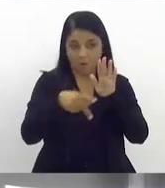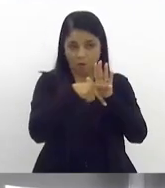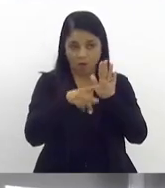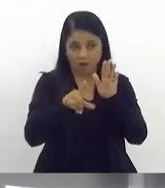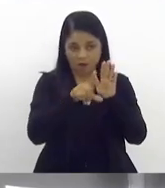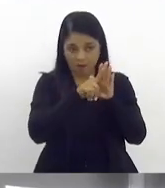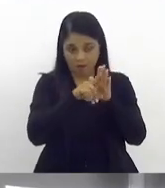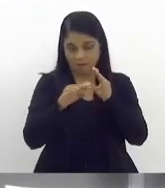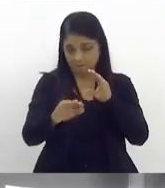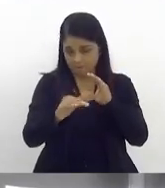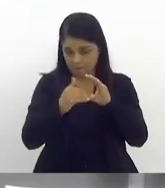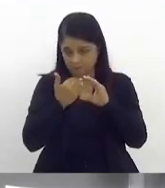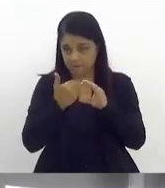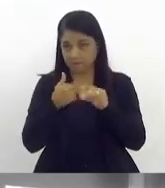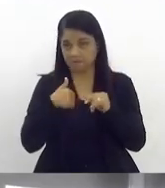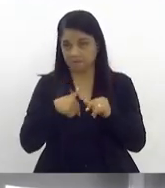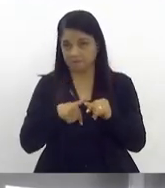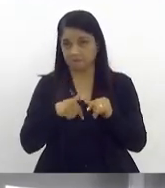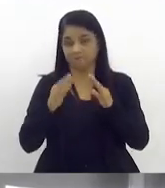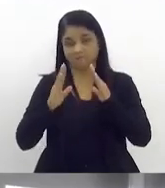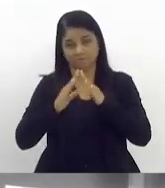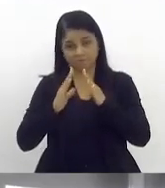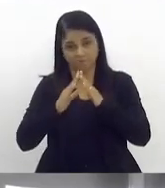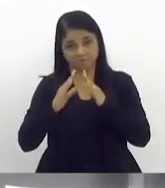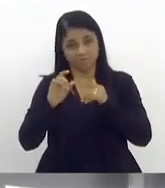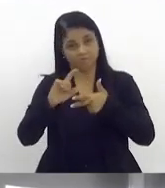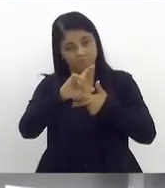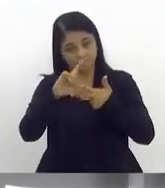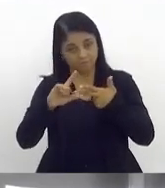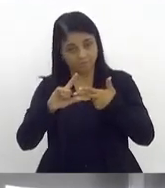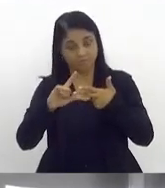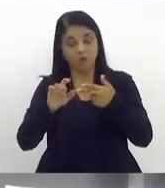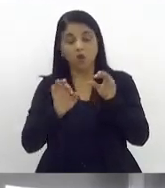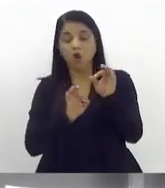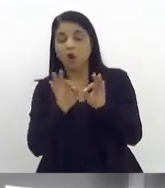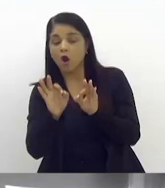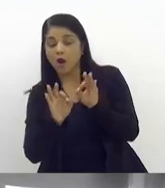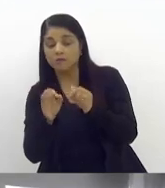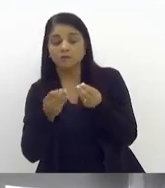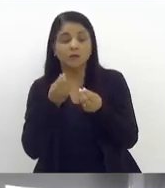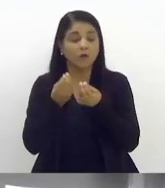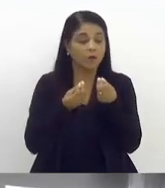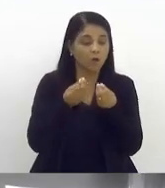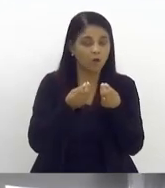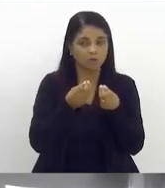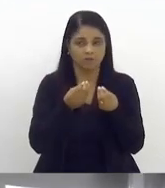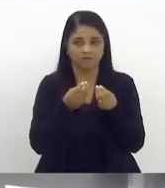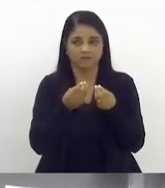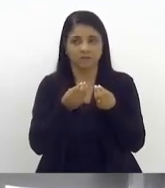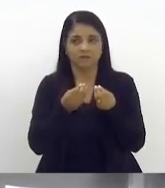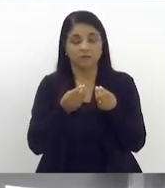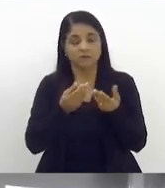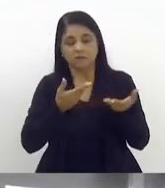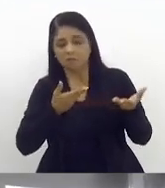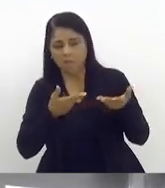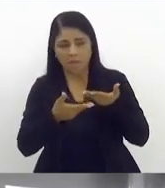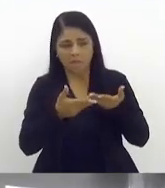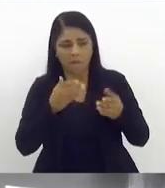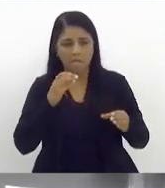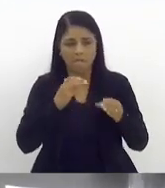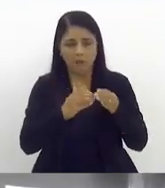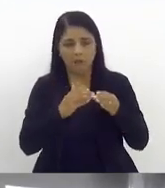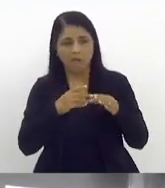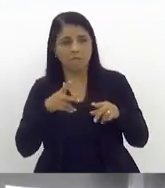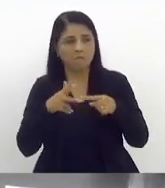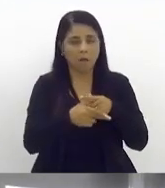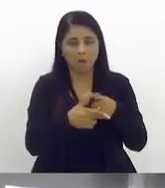de uma mensagem, a sua forma de se organizar. Né? Porque senão a gente vai o tempo todo invadir uma competência que não é nossa.